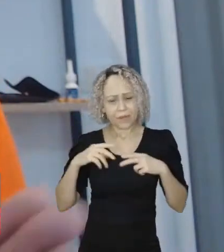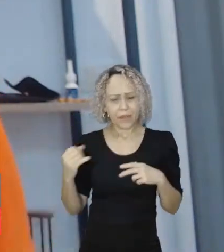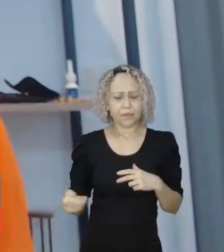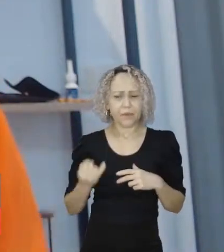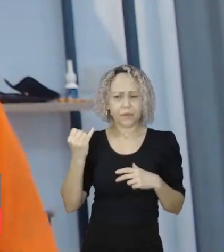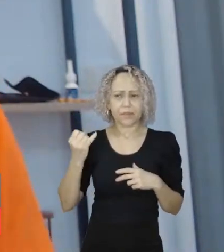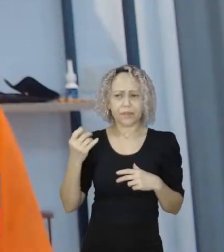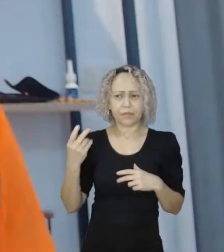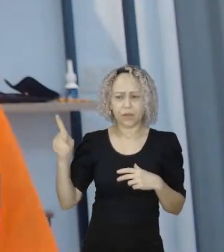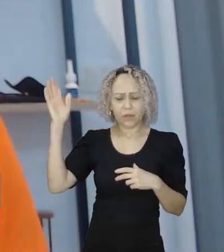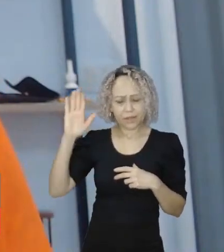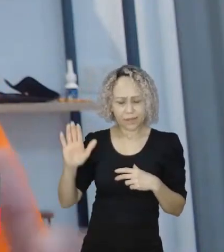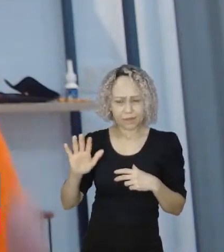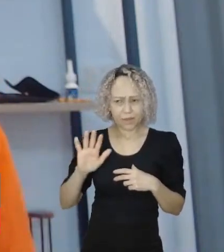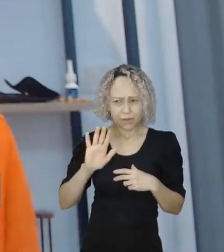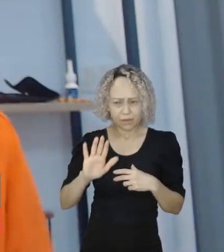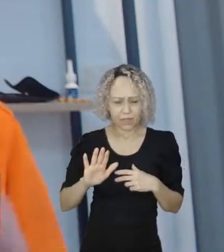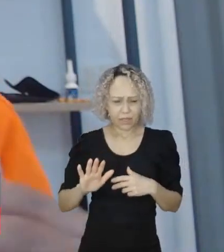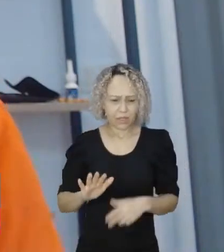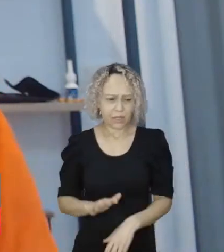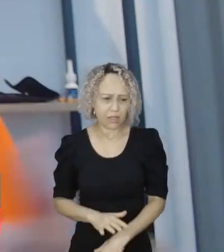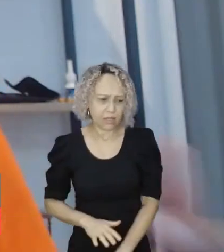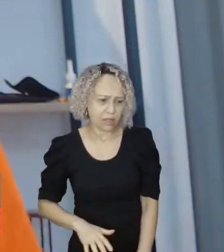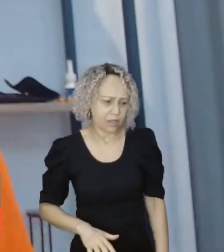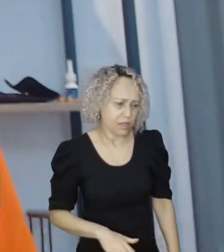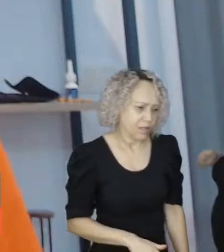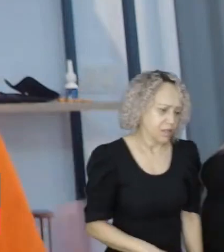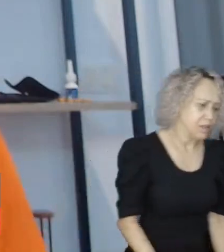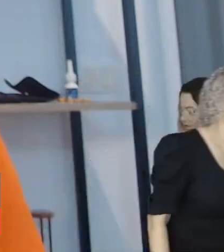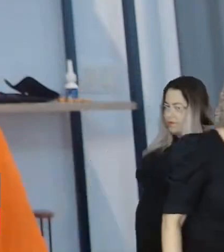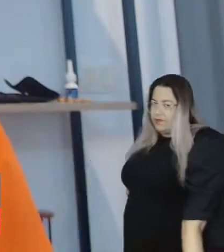mas basta apenas nós sermos